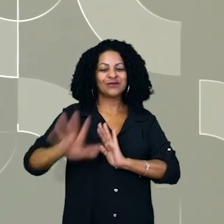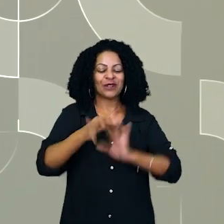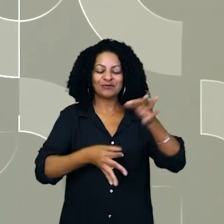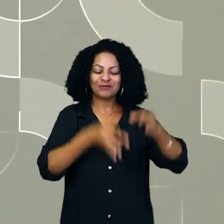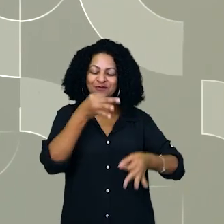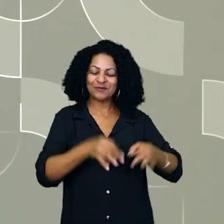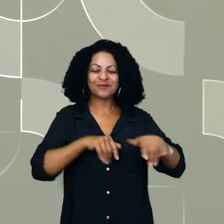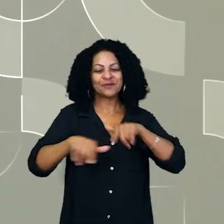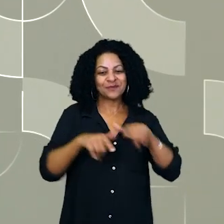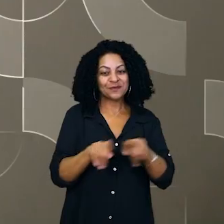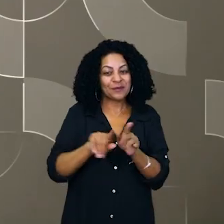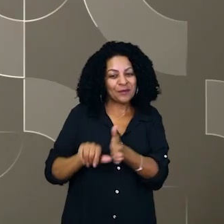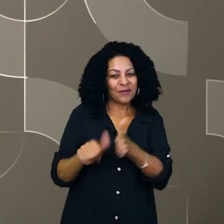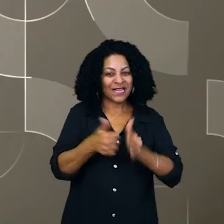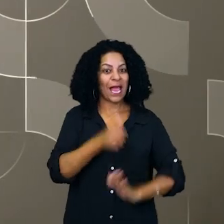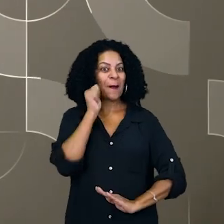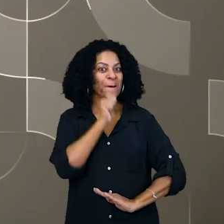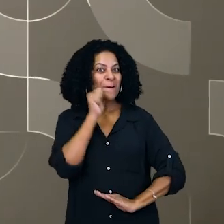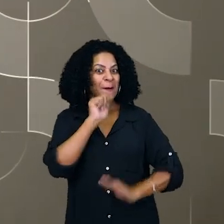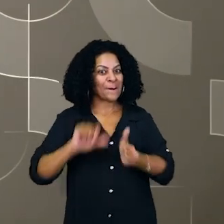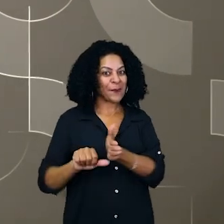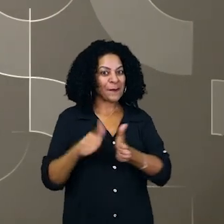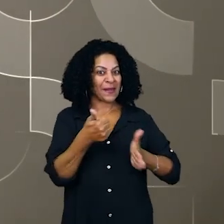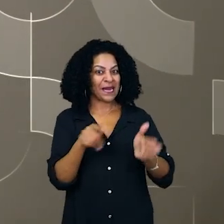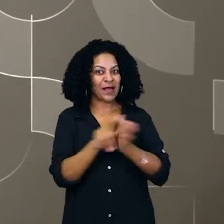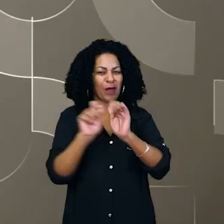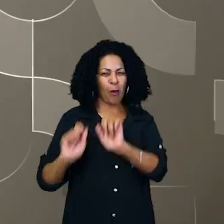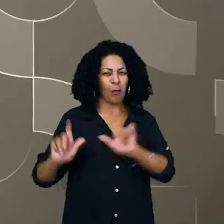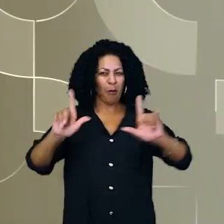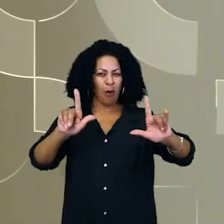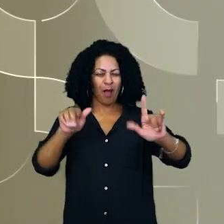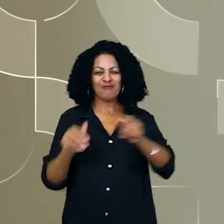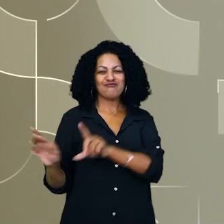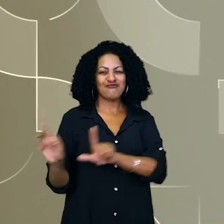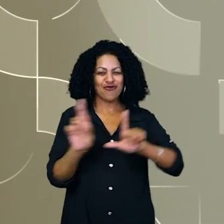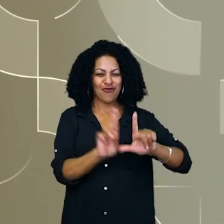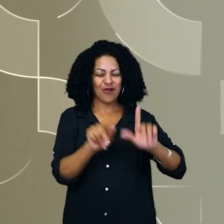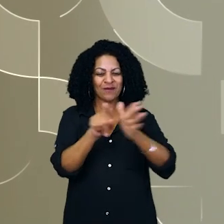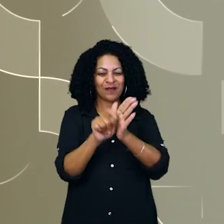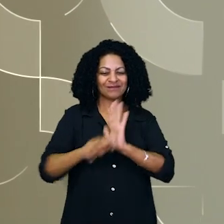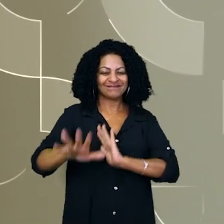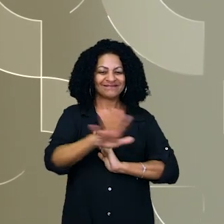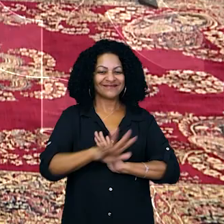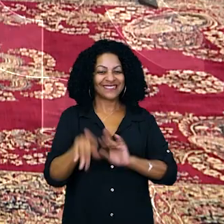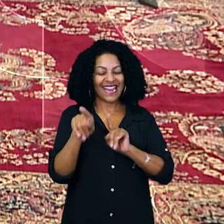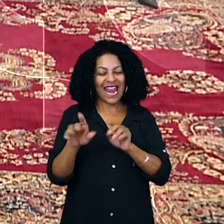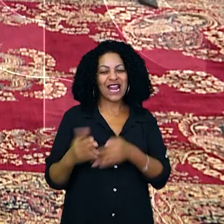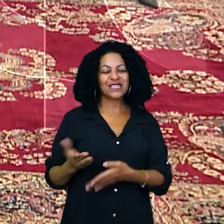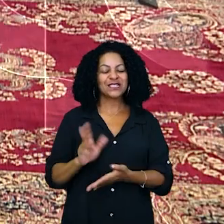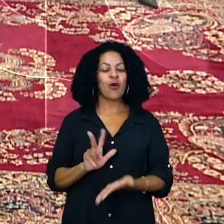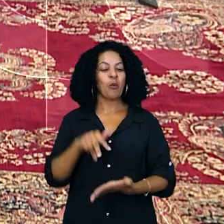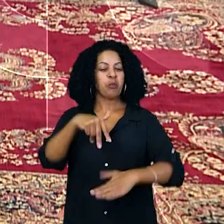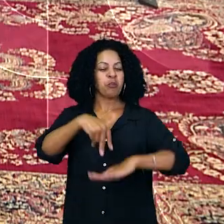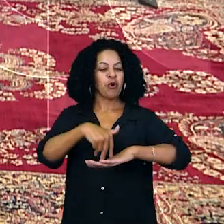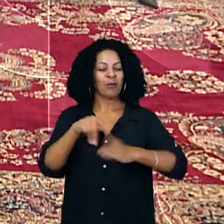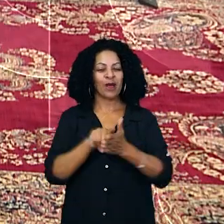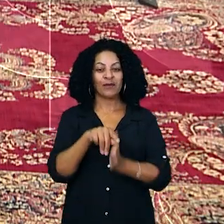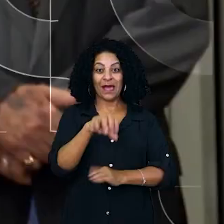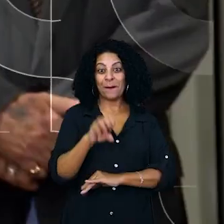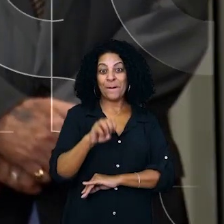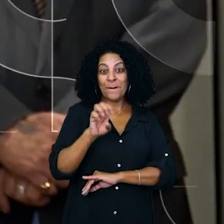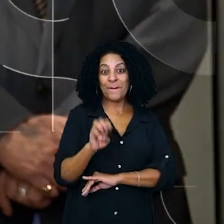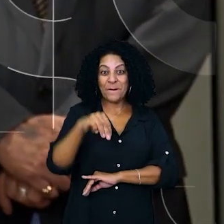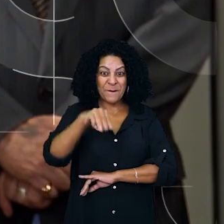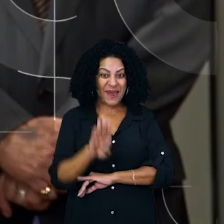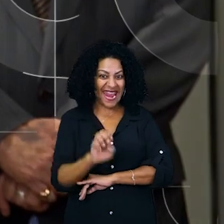gerais da Justiça do Trabalho. Ela foi a primeira mulher a compor o quadro de corregedores gerais. Eles estiveram à frente da